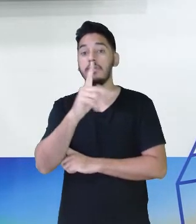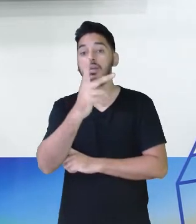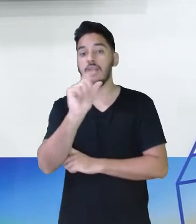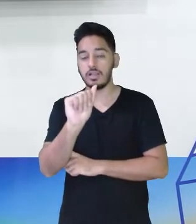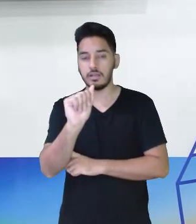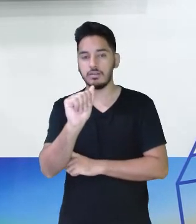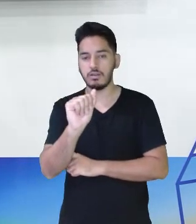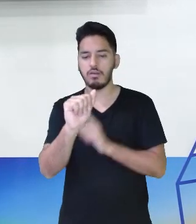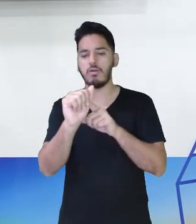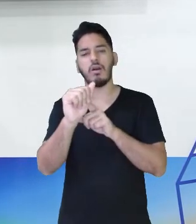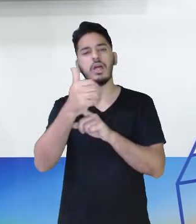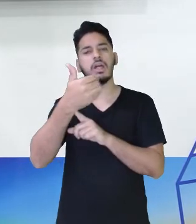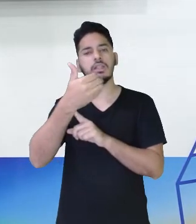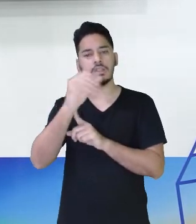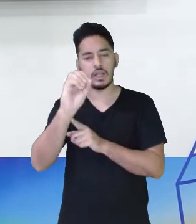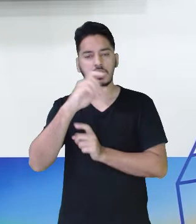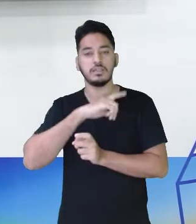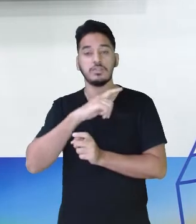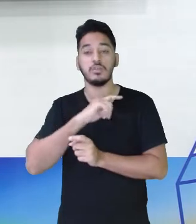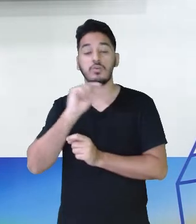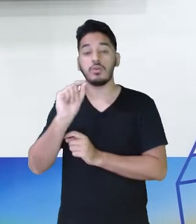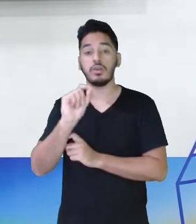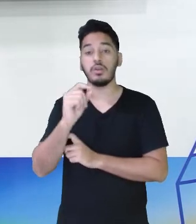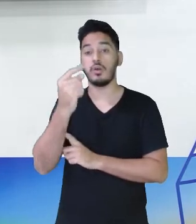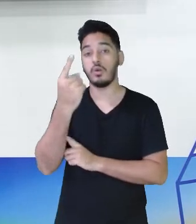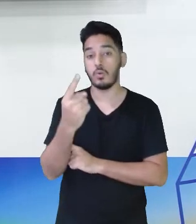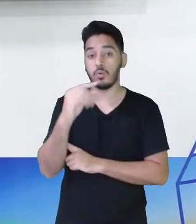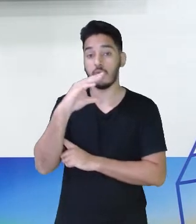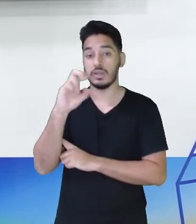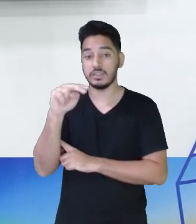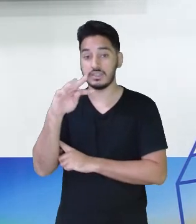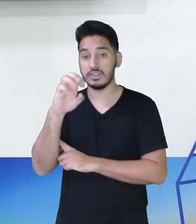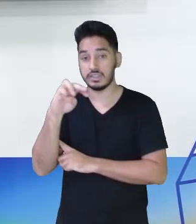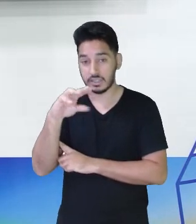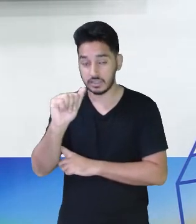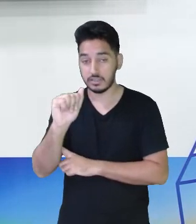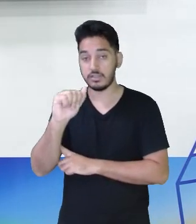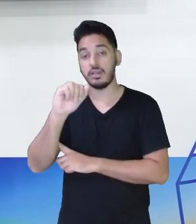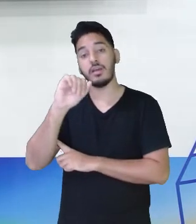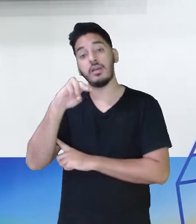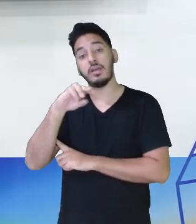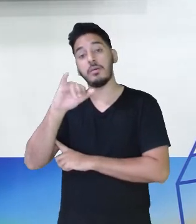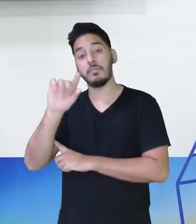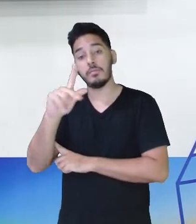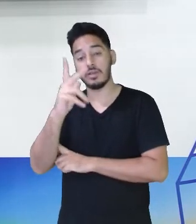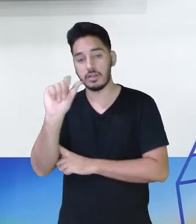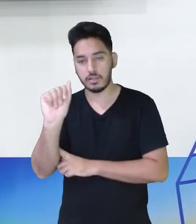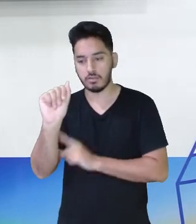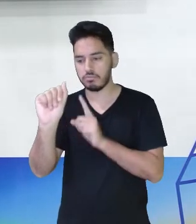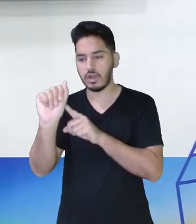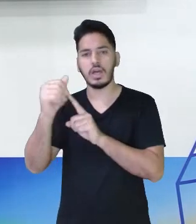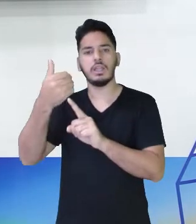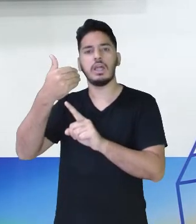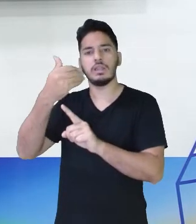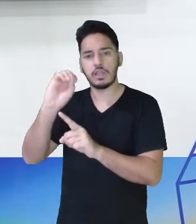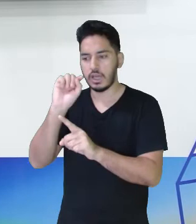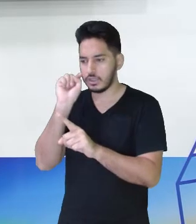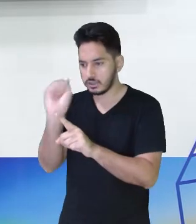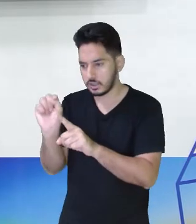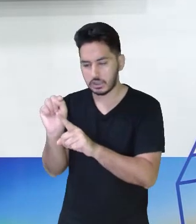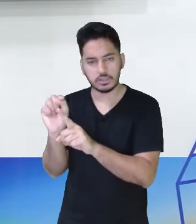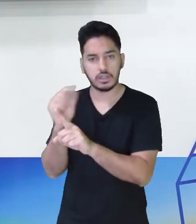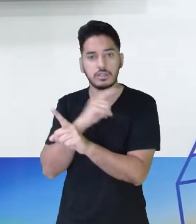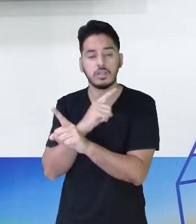10 dezenas de milhar, eu tenho uma centena de milhar. A cada 10 centenas de